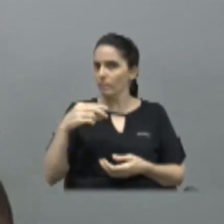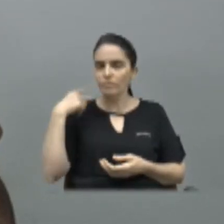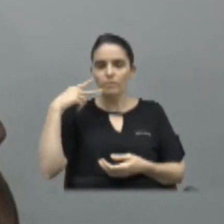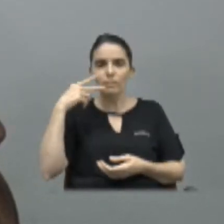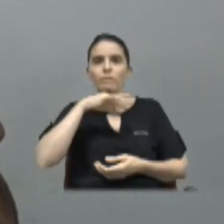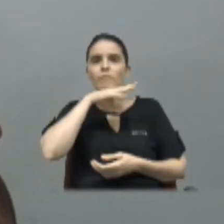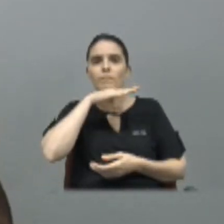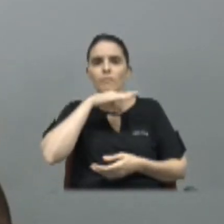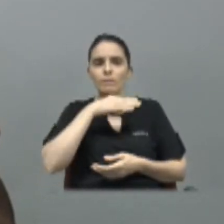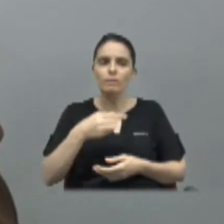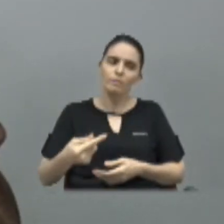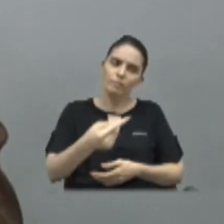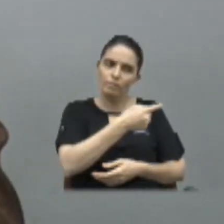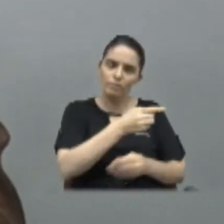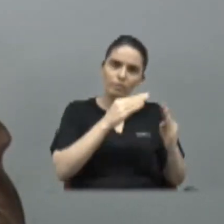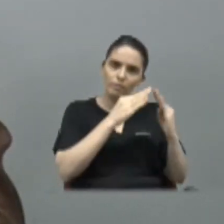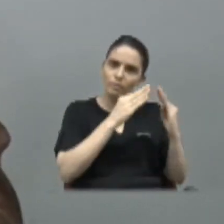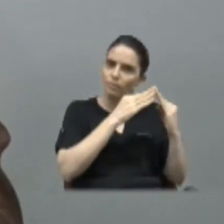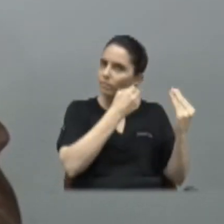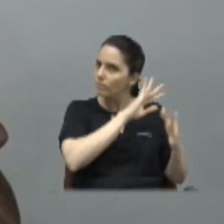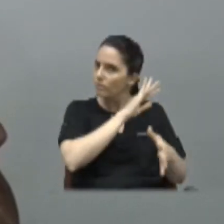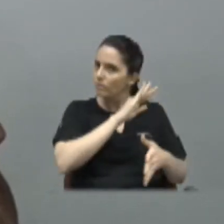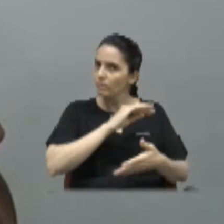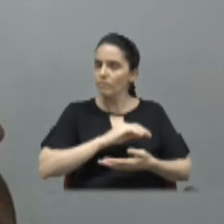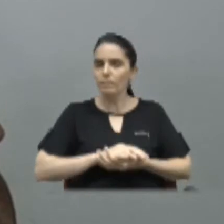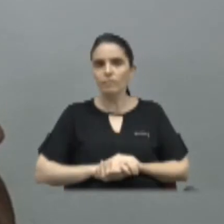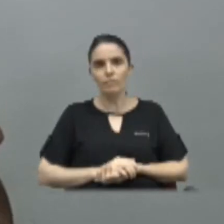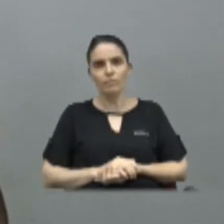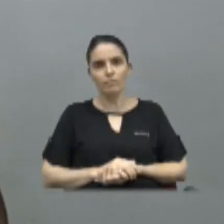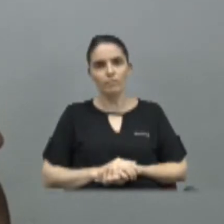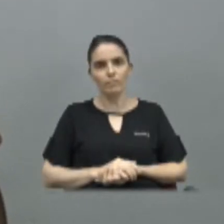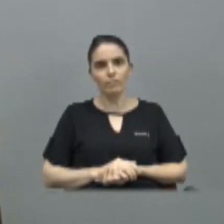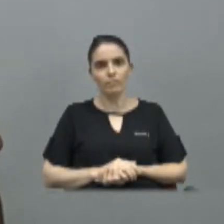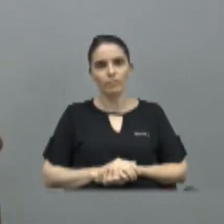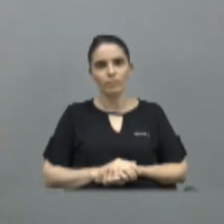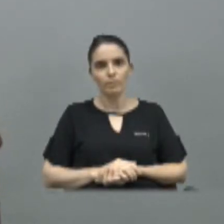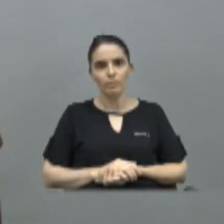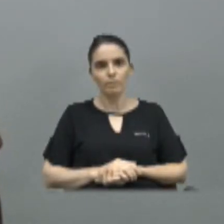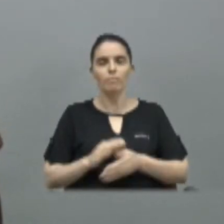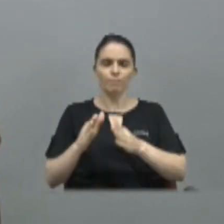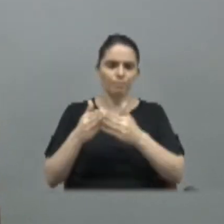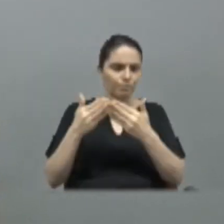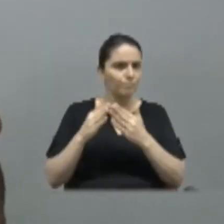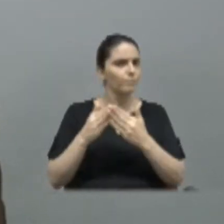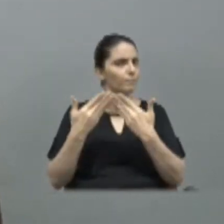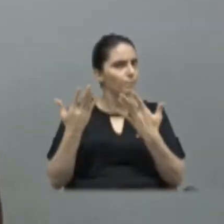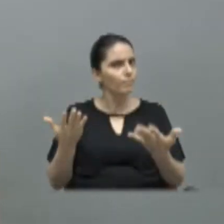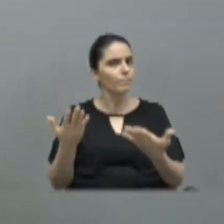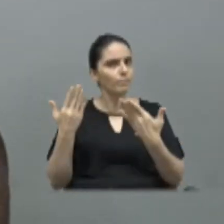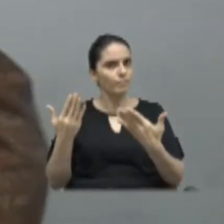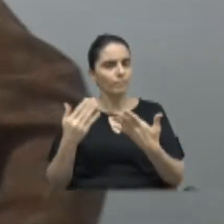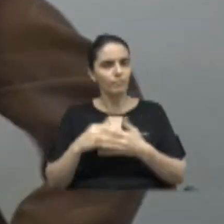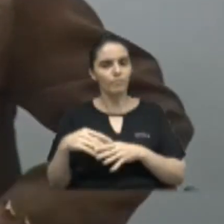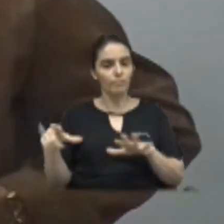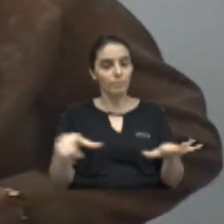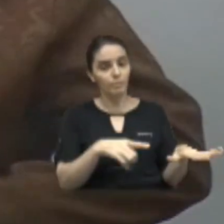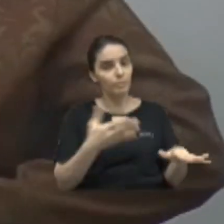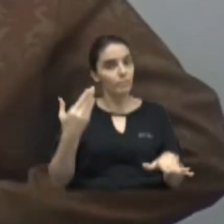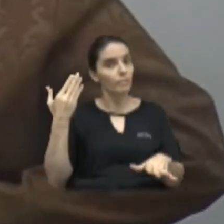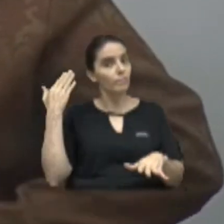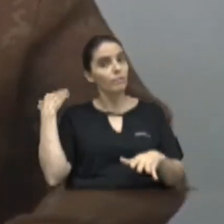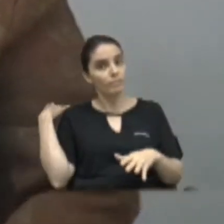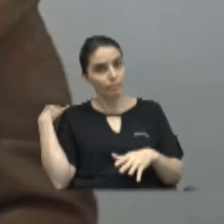Tenho minha firma, ele também tem a firma dele. Então faça-me um favor. Quando semana retrasada eu falei